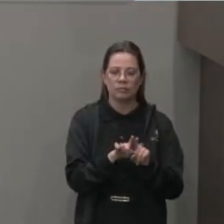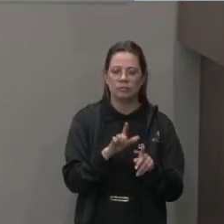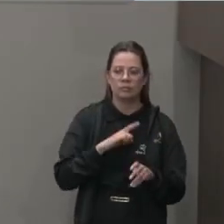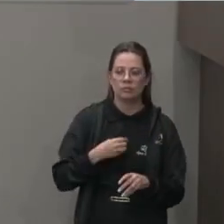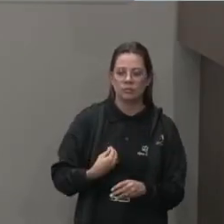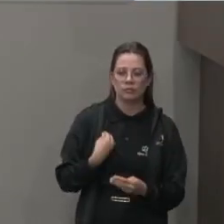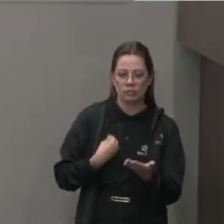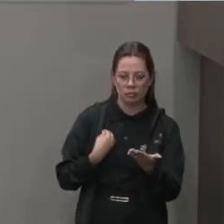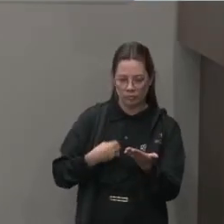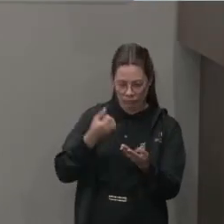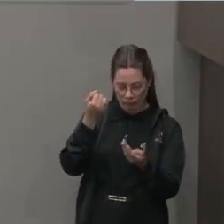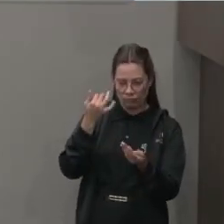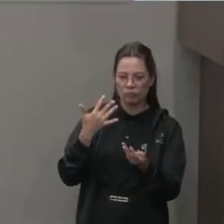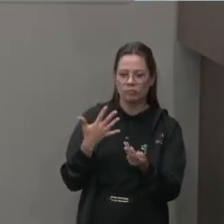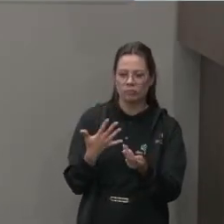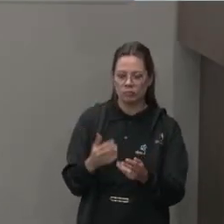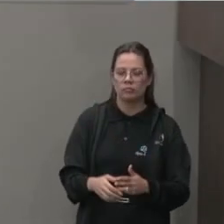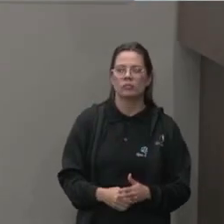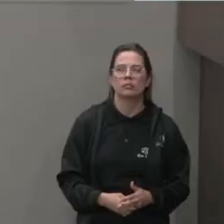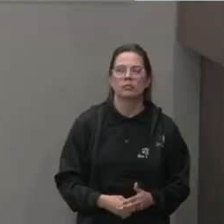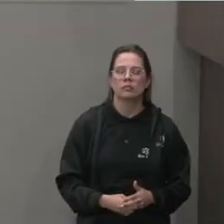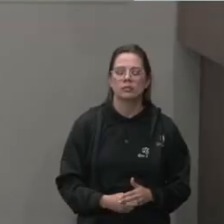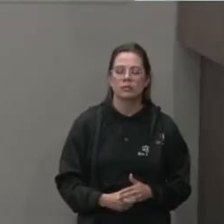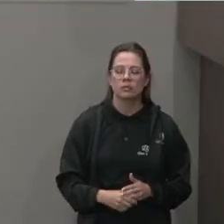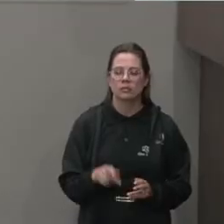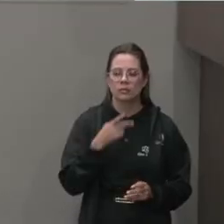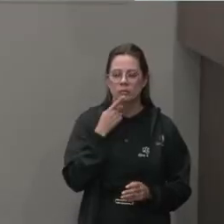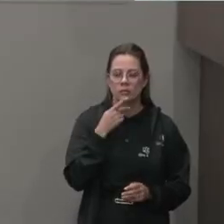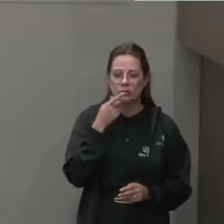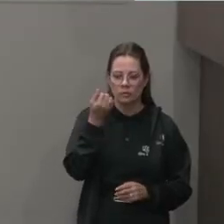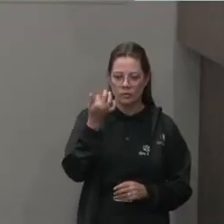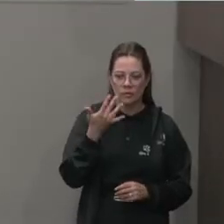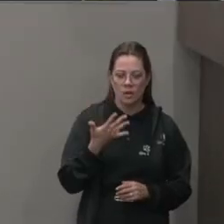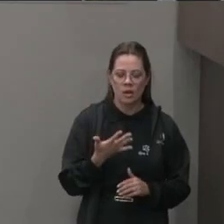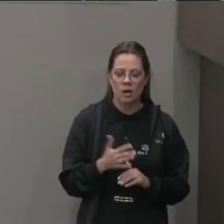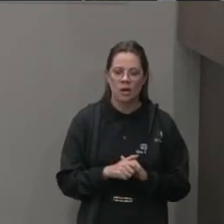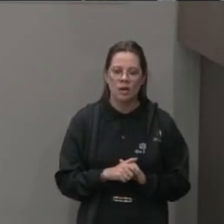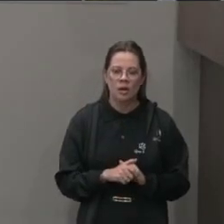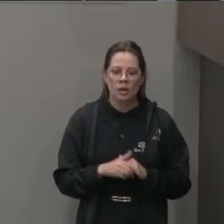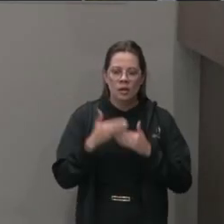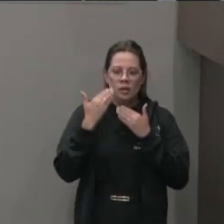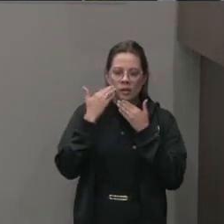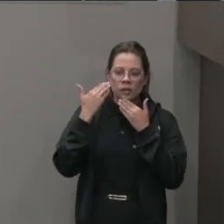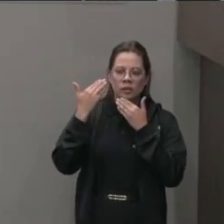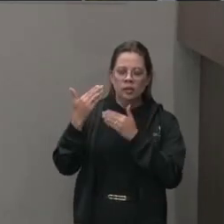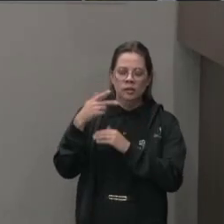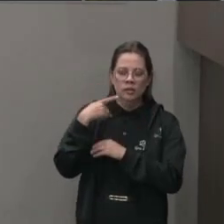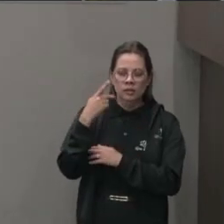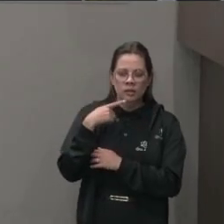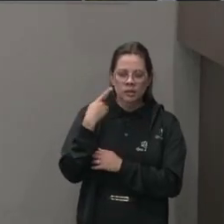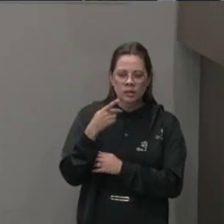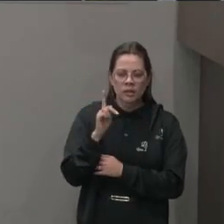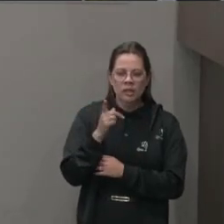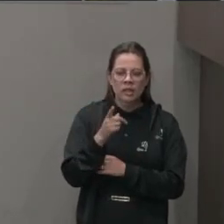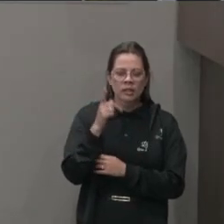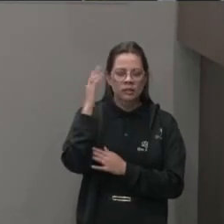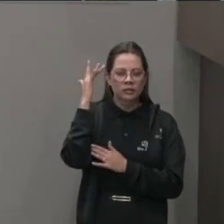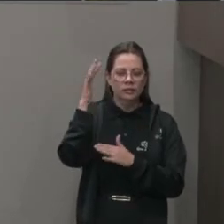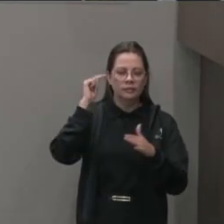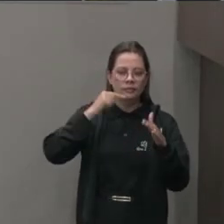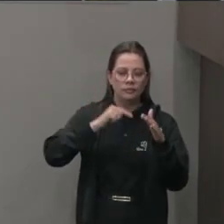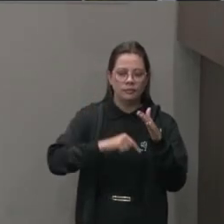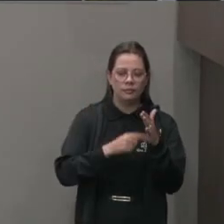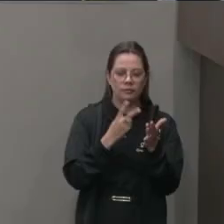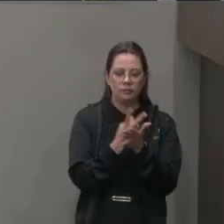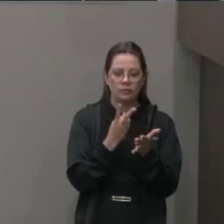até uma parte para ela dar a sua explicação. Pois não, vereadora? Obrigada, vereador Tchequinho. Acho que essa é uma reflexão muito